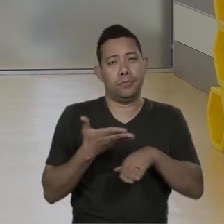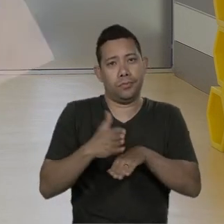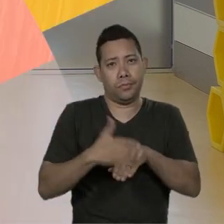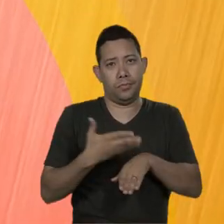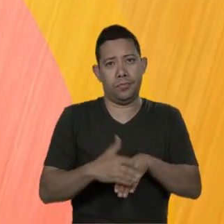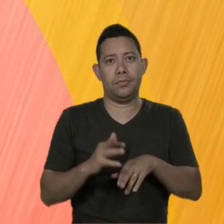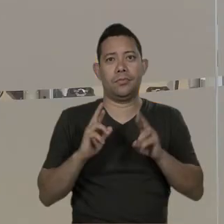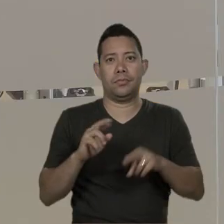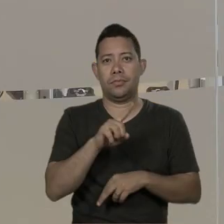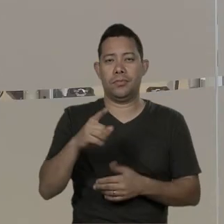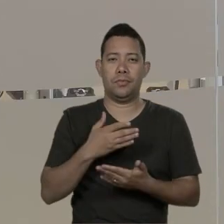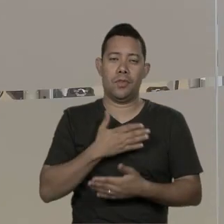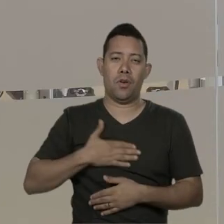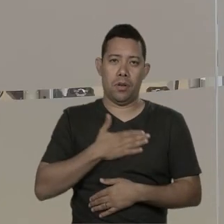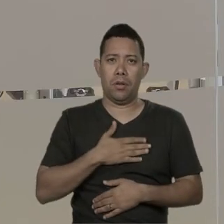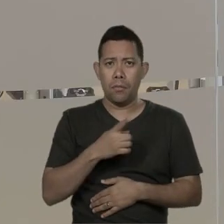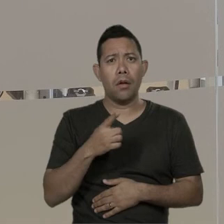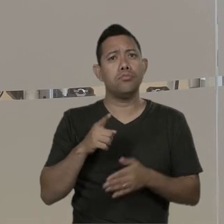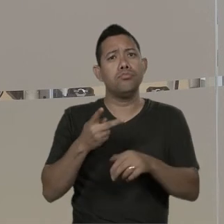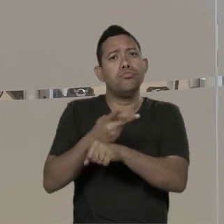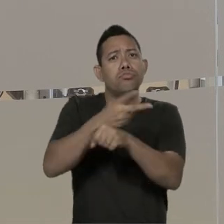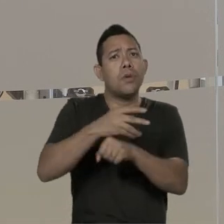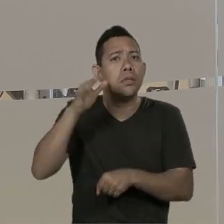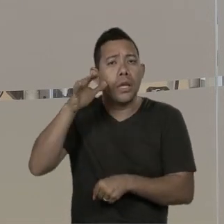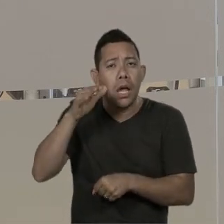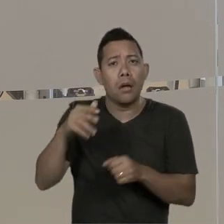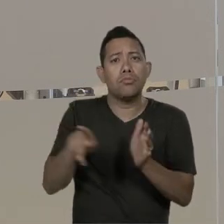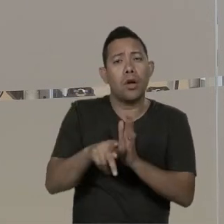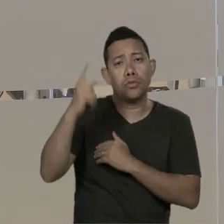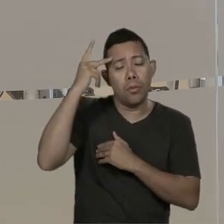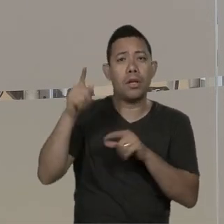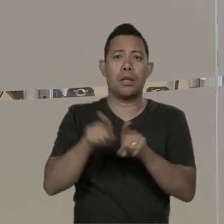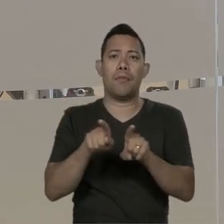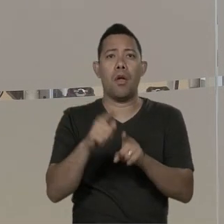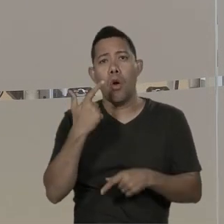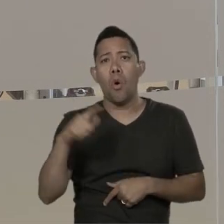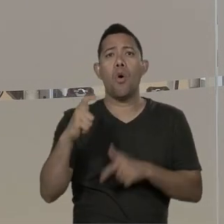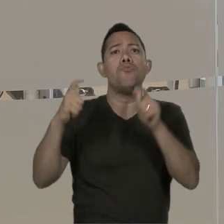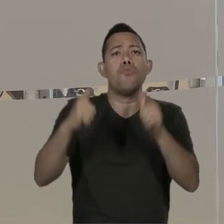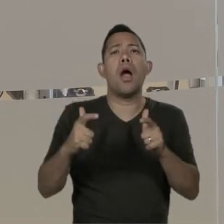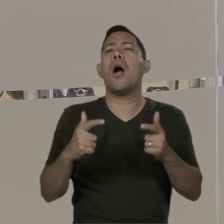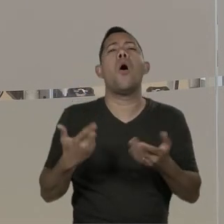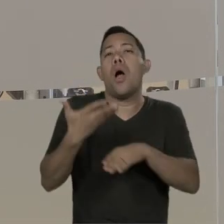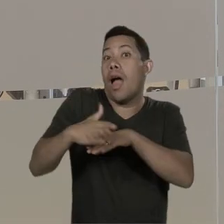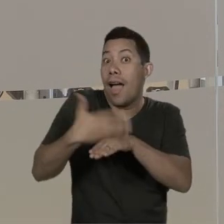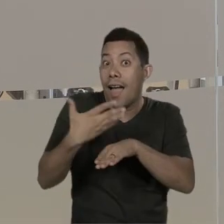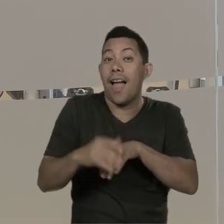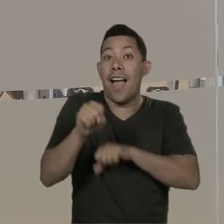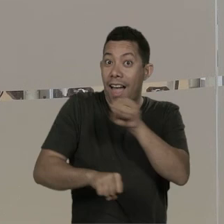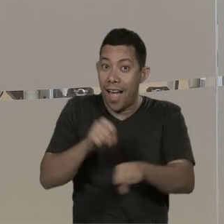treino. Procure uma unidade do SESC São Paulo ou alguma outra instituição para você